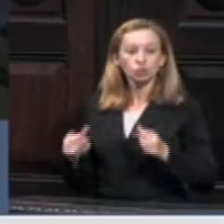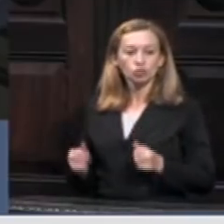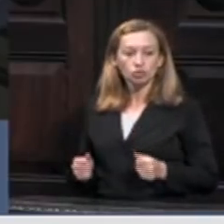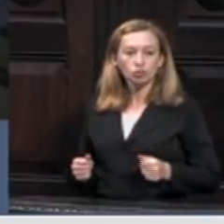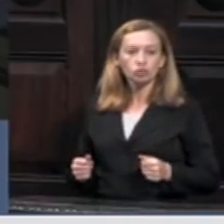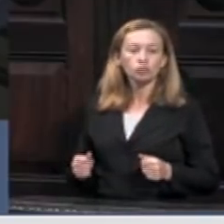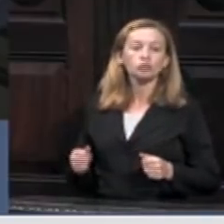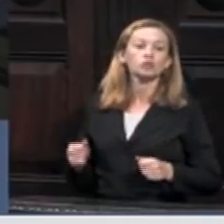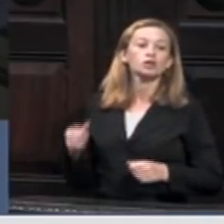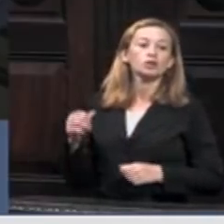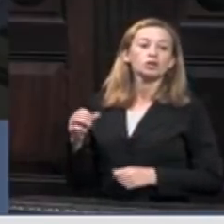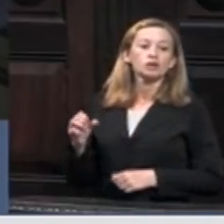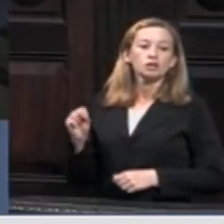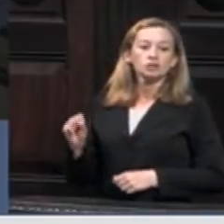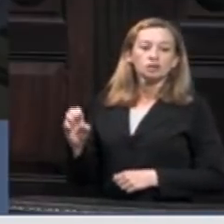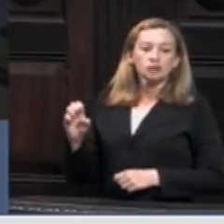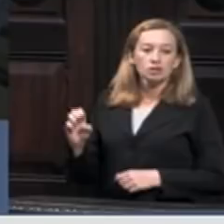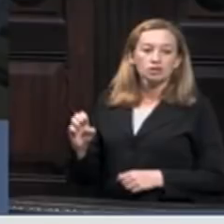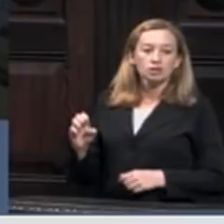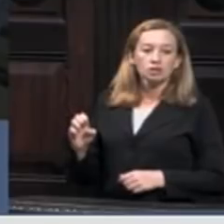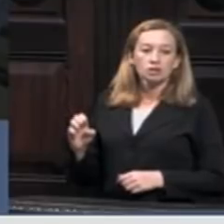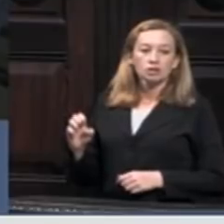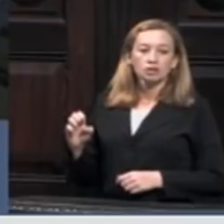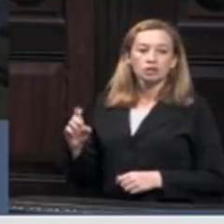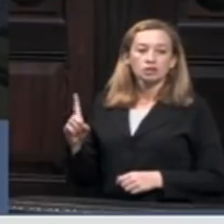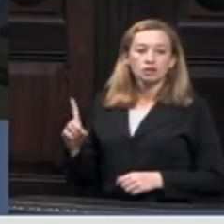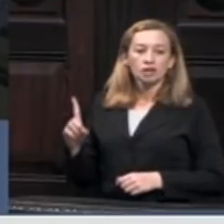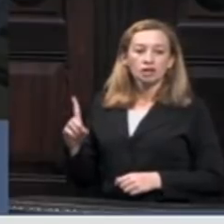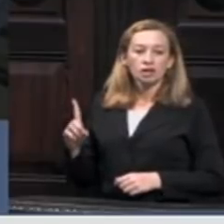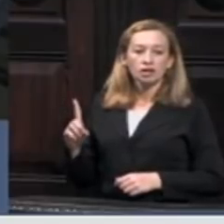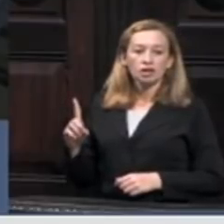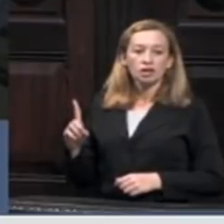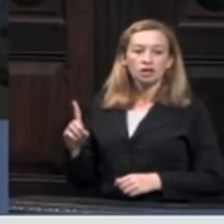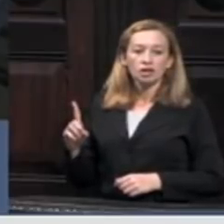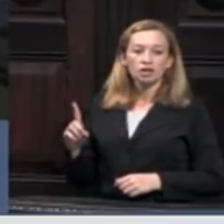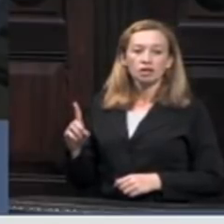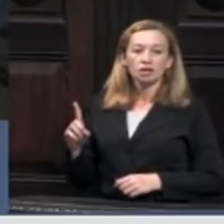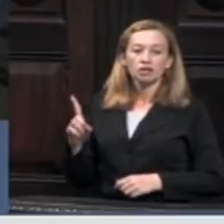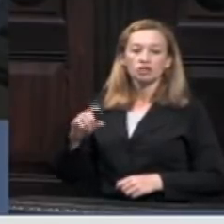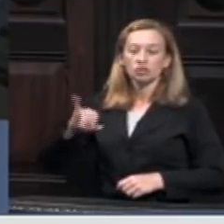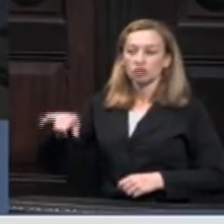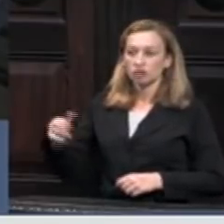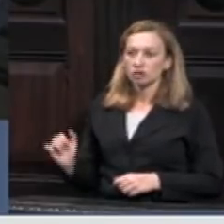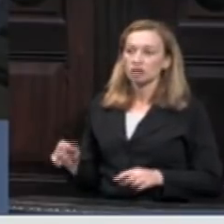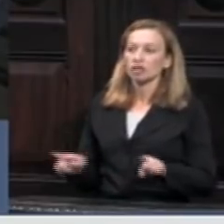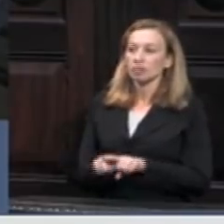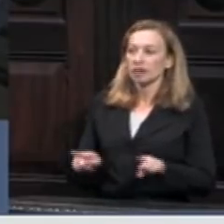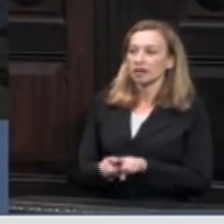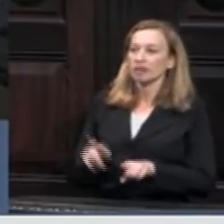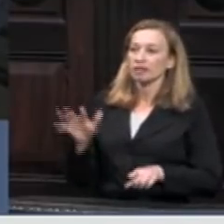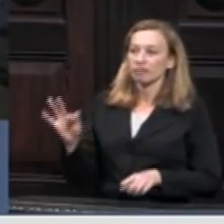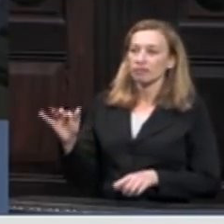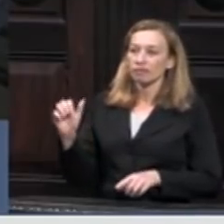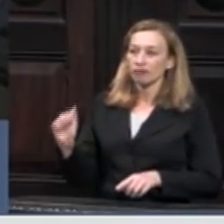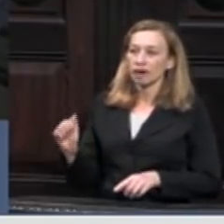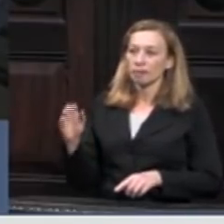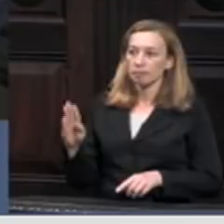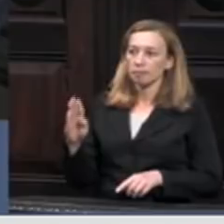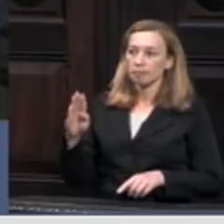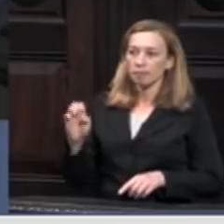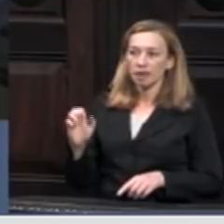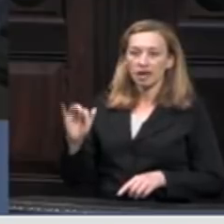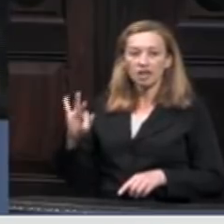a FAPERJ ao tratamento dado às universidades. E o segundo ponto, que é muito importante, dando finalmente